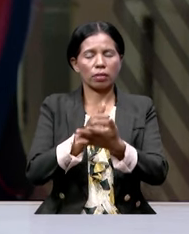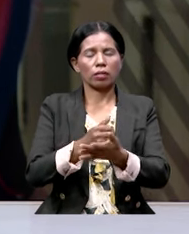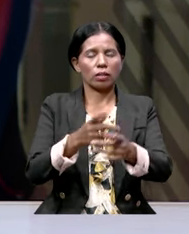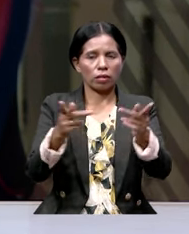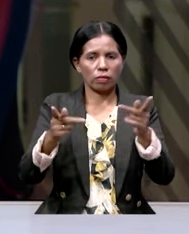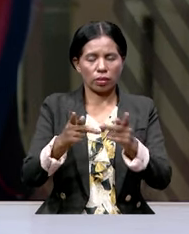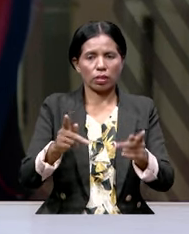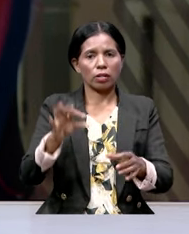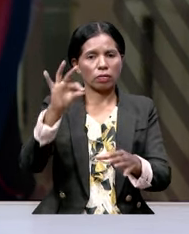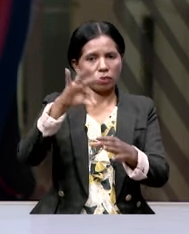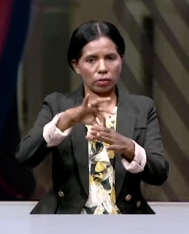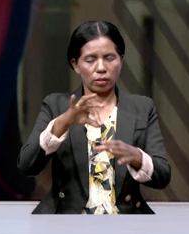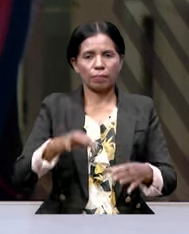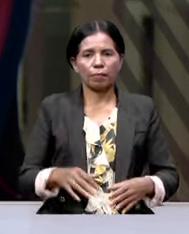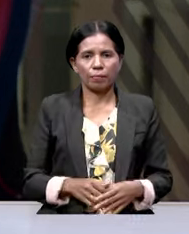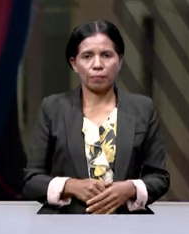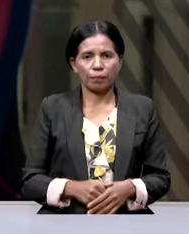votação.